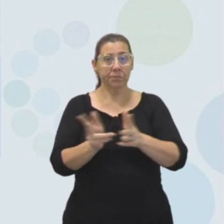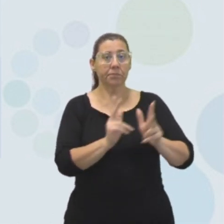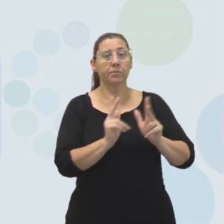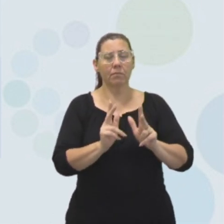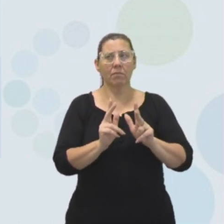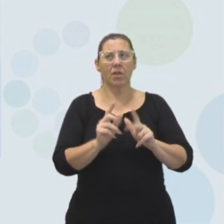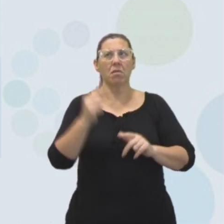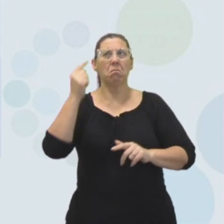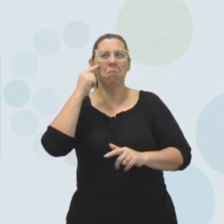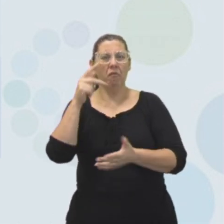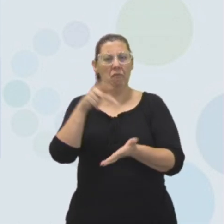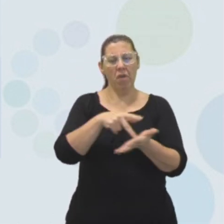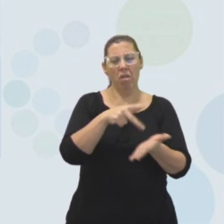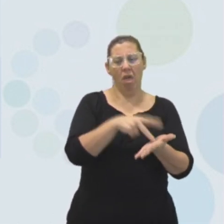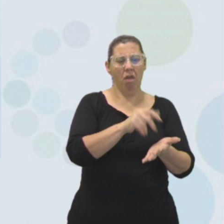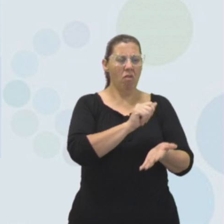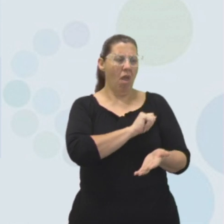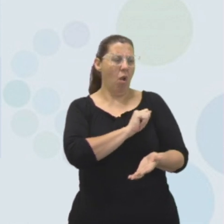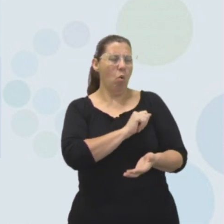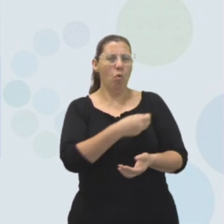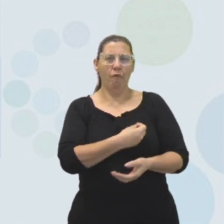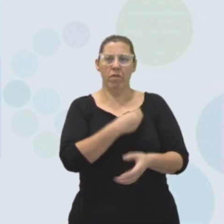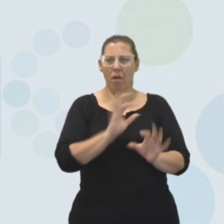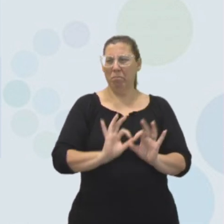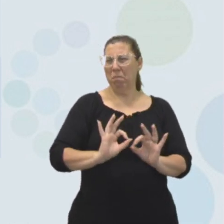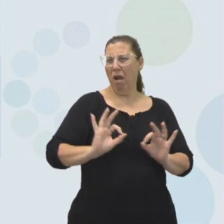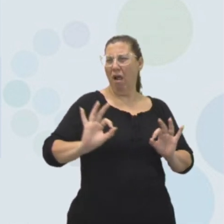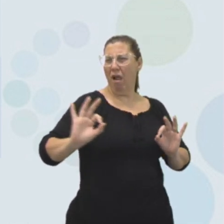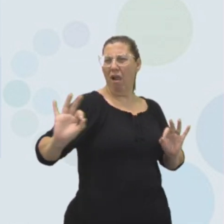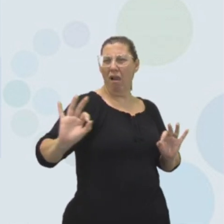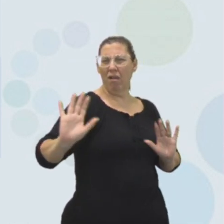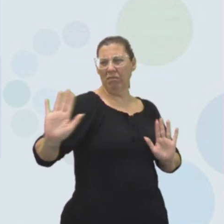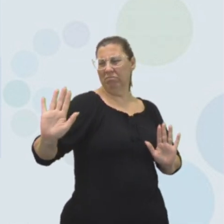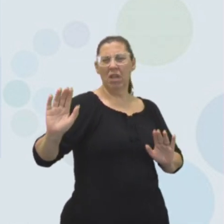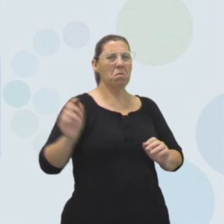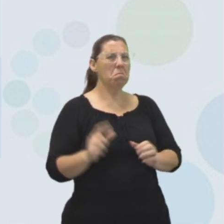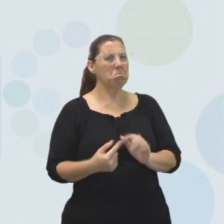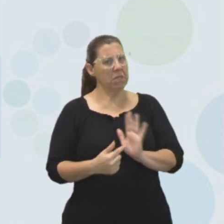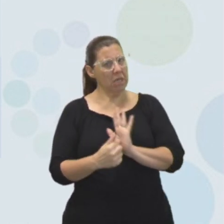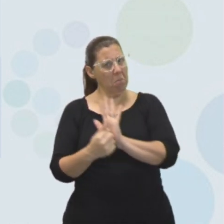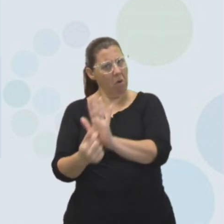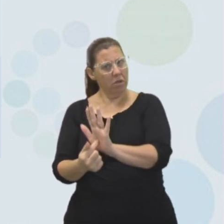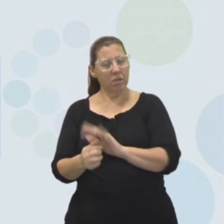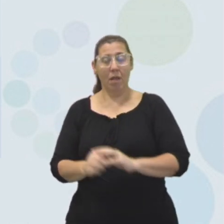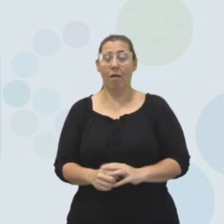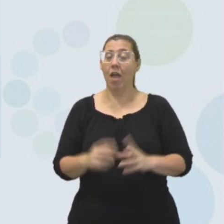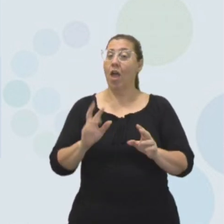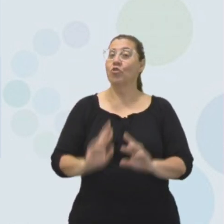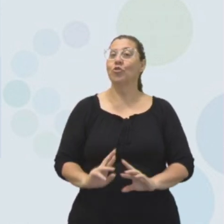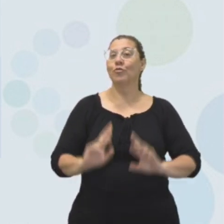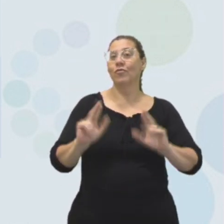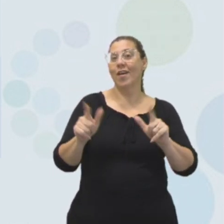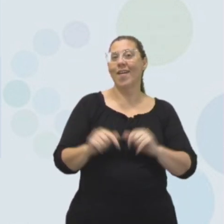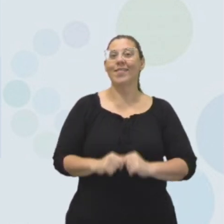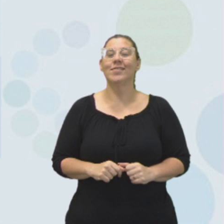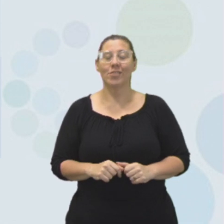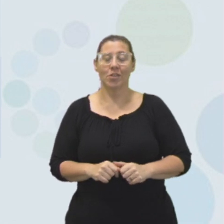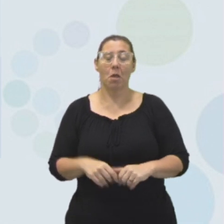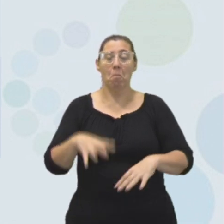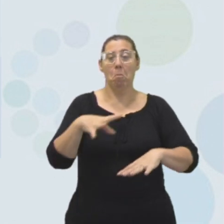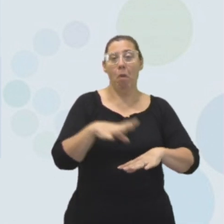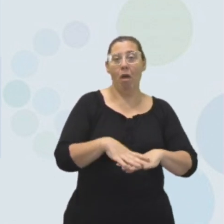né? Muitas coisas nós falamos sem mostrar. É diferente das ciências exatas, que tem experimentos, que tem